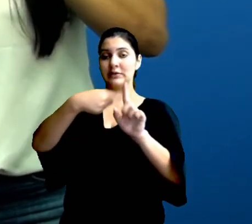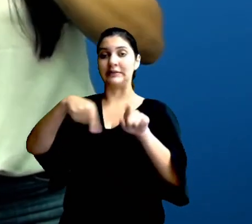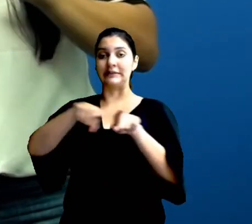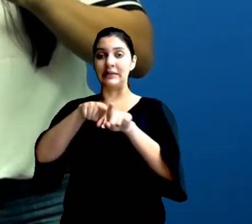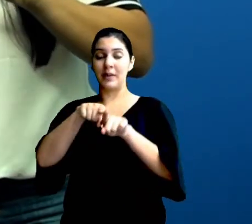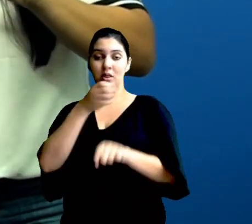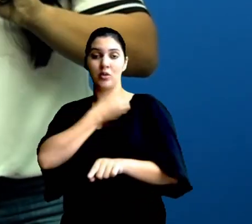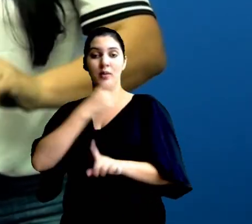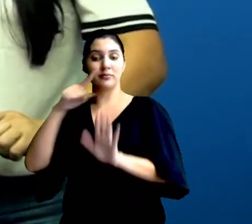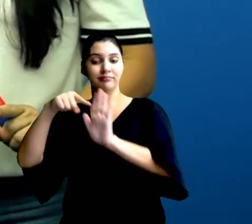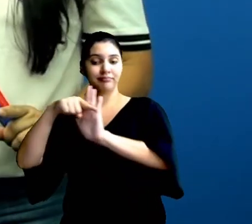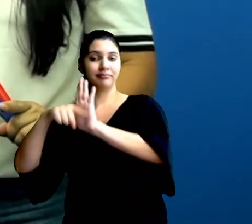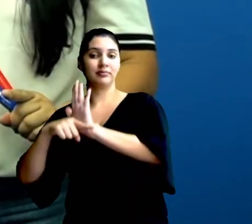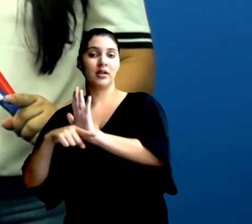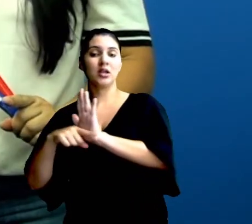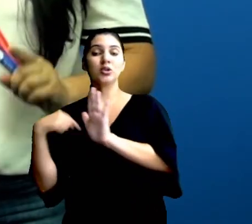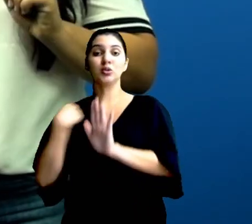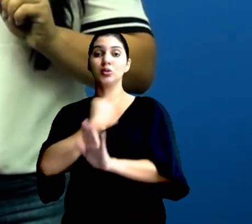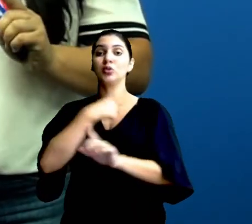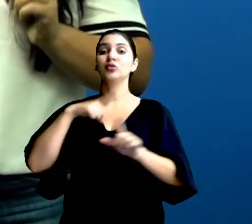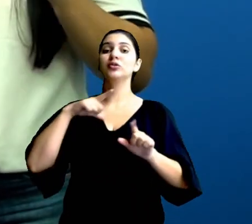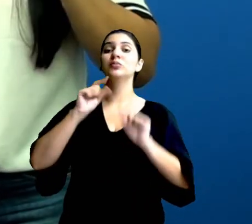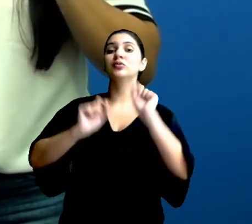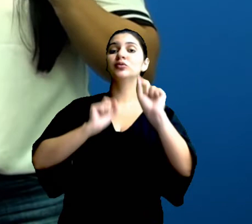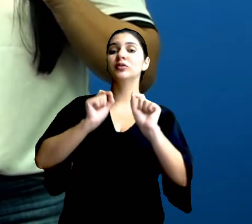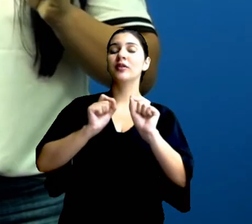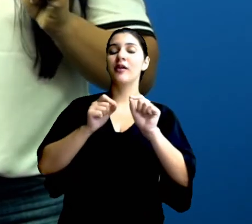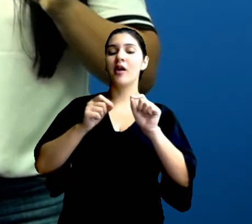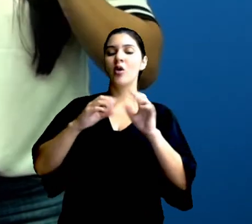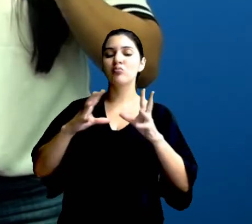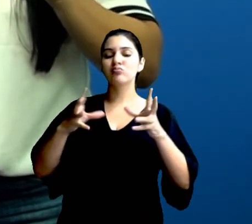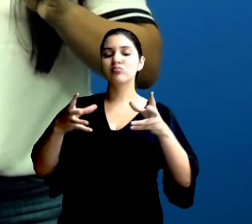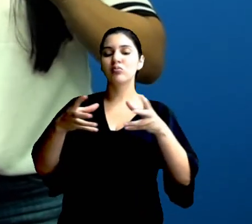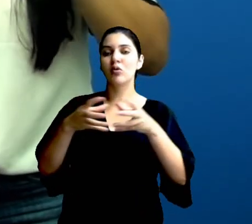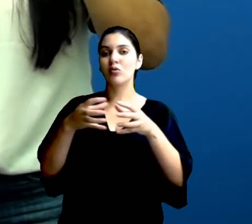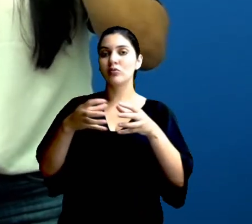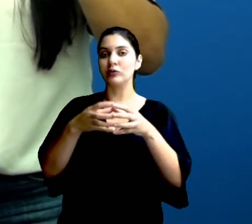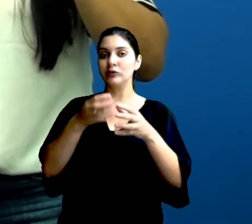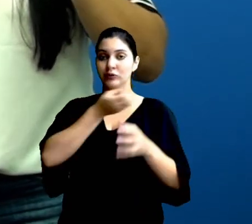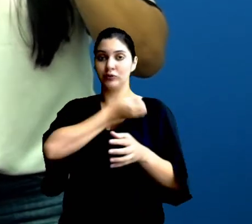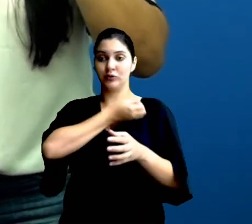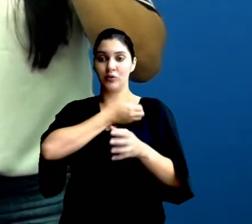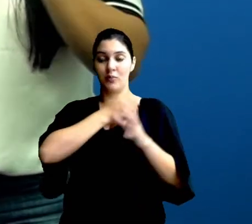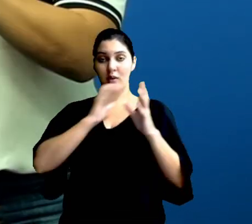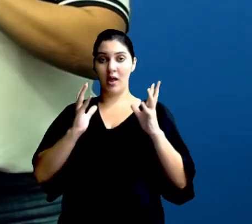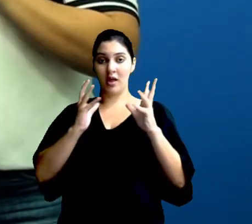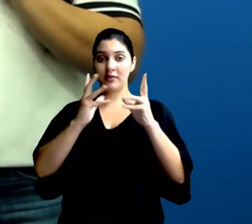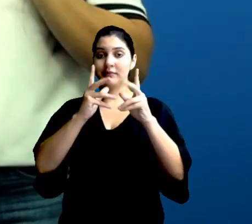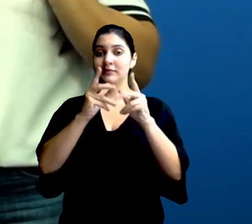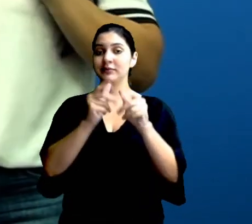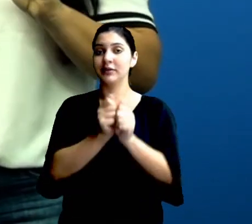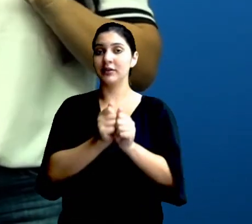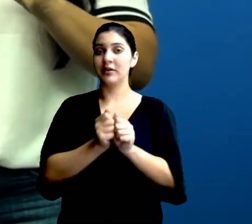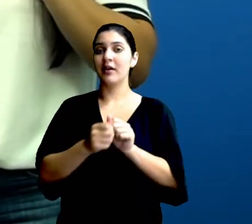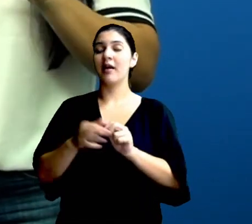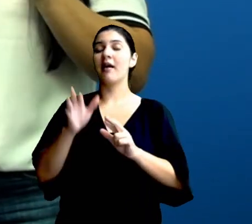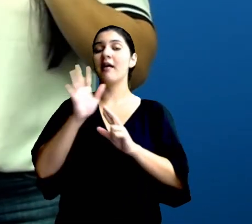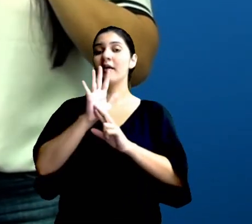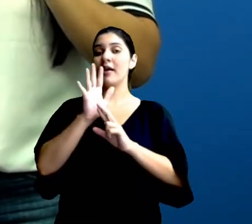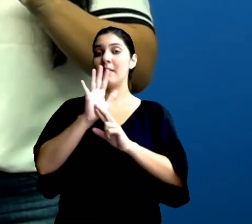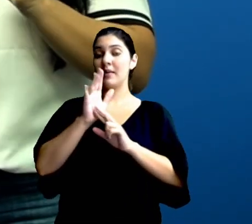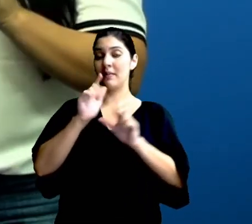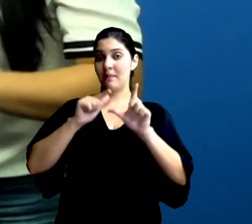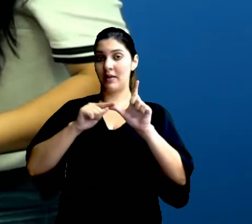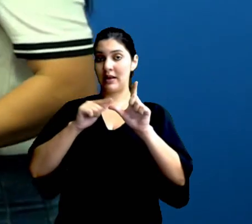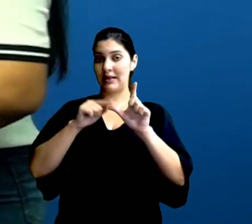números negativos. Então, nós temos aí um conjunto dos números inteiros, que é representado pela